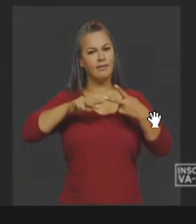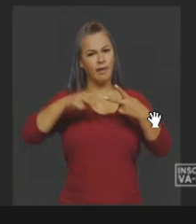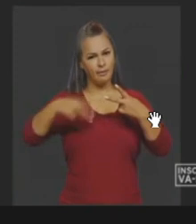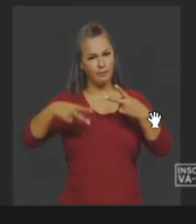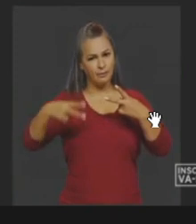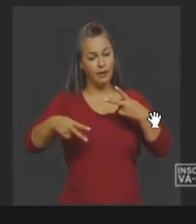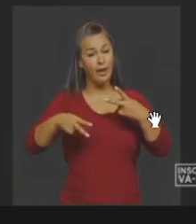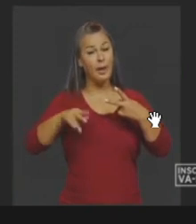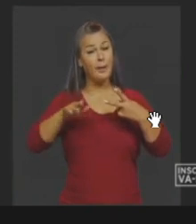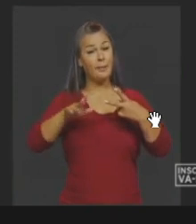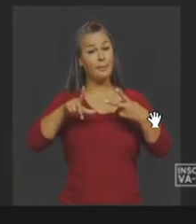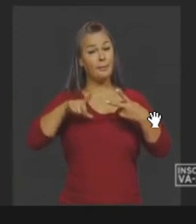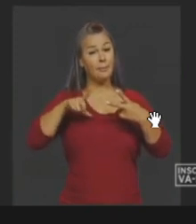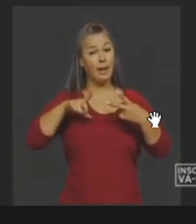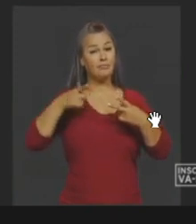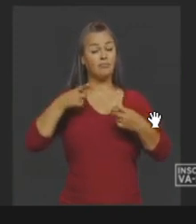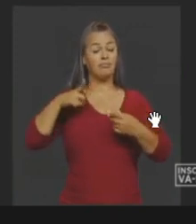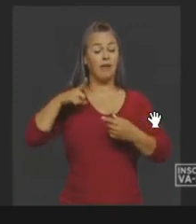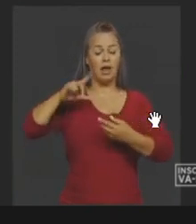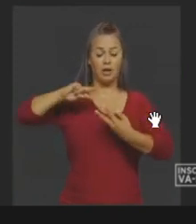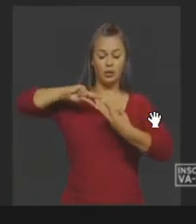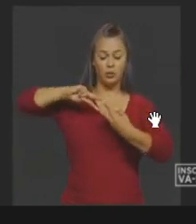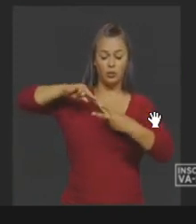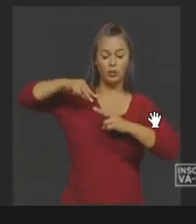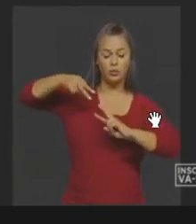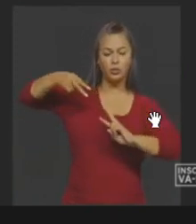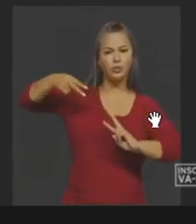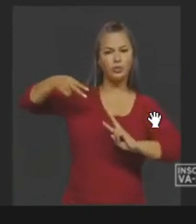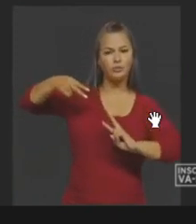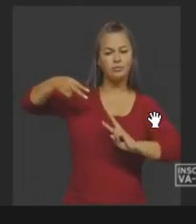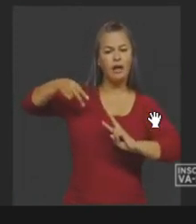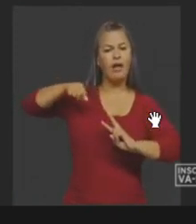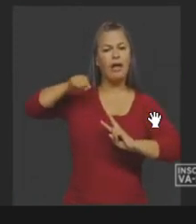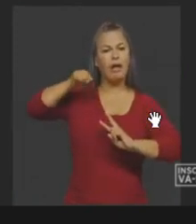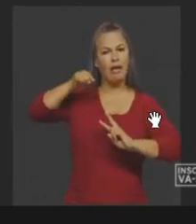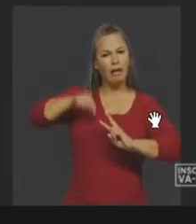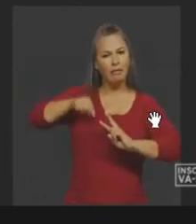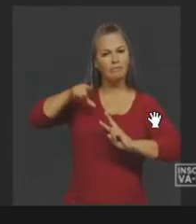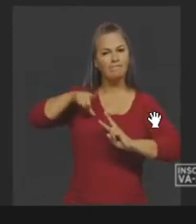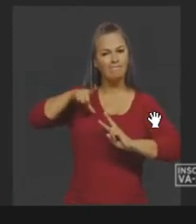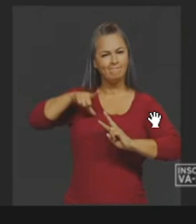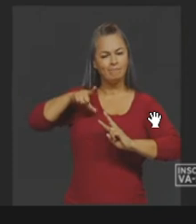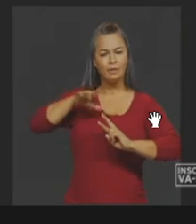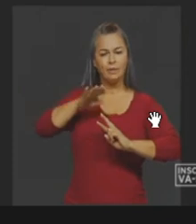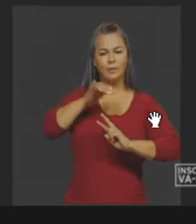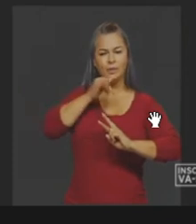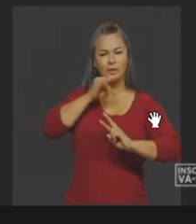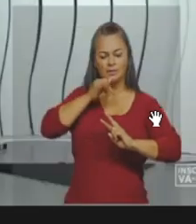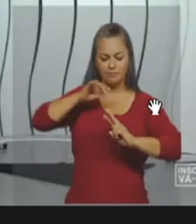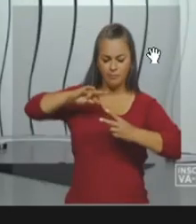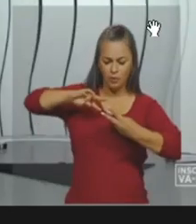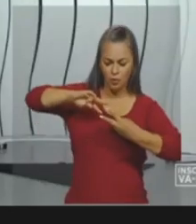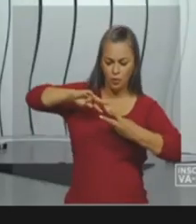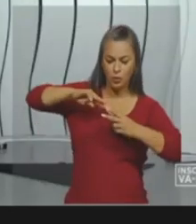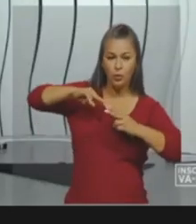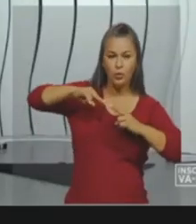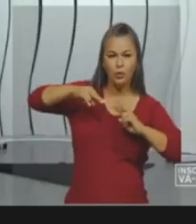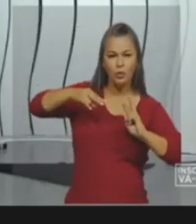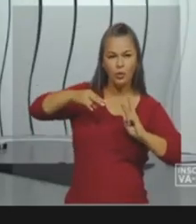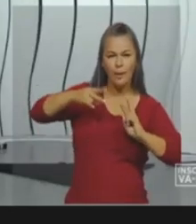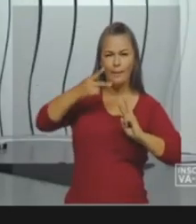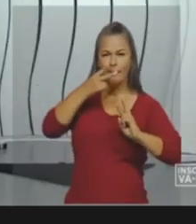DNA. Os genes são aqueles pontos do DNA, né, aquelas sequências, aqueles códigos do